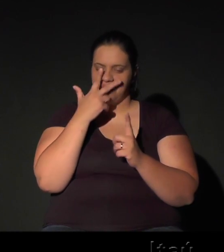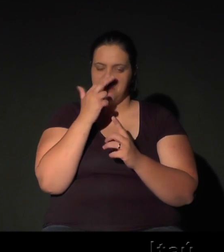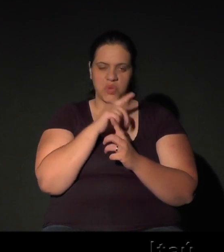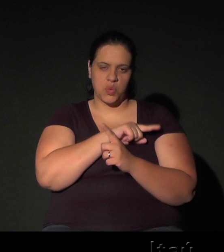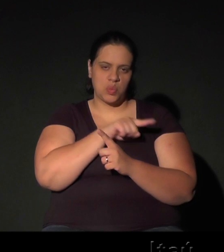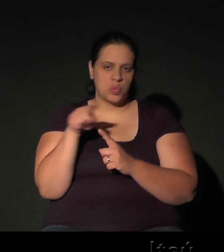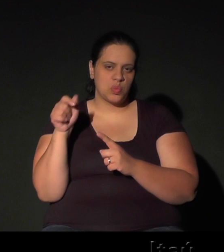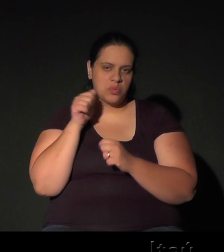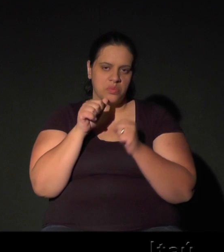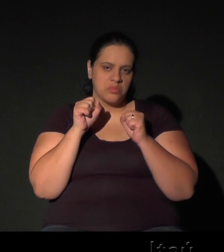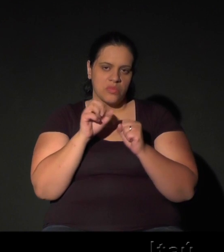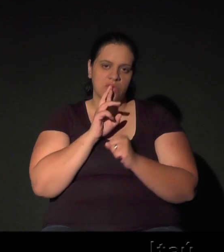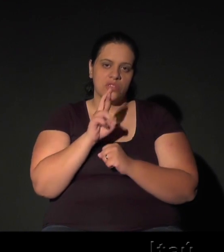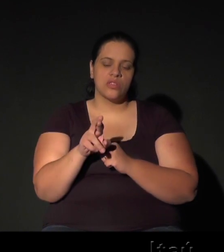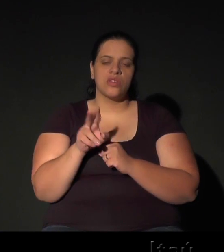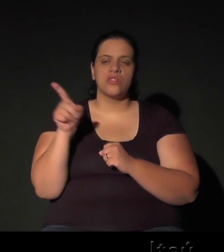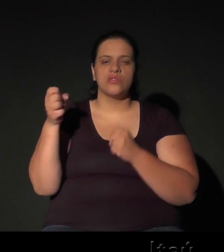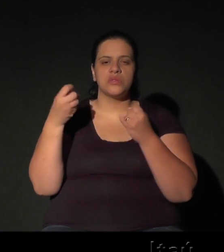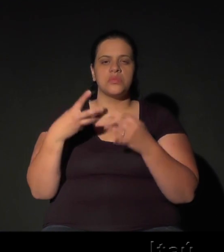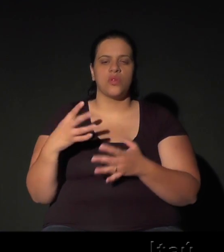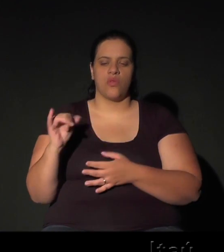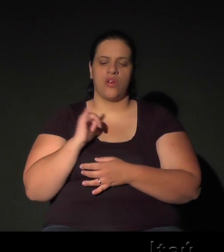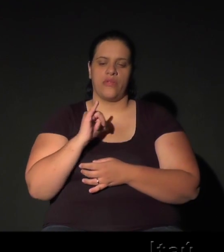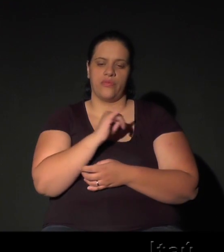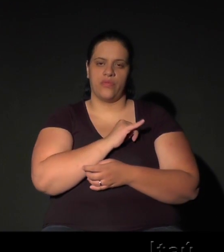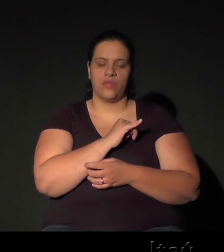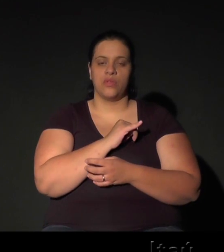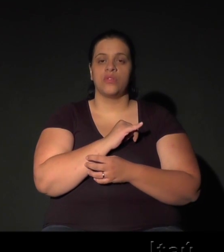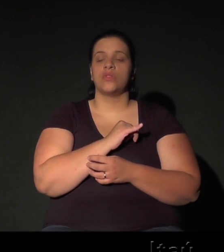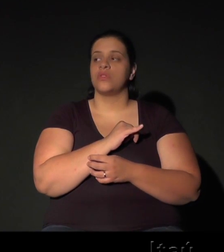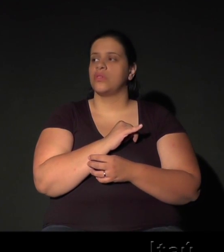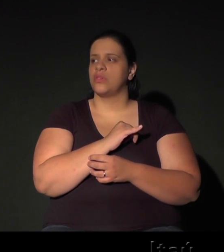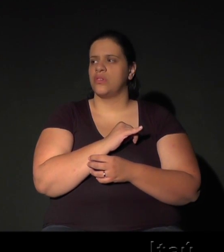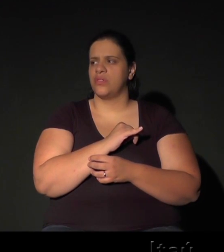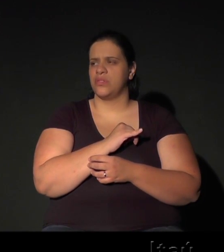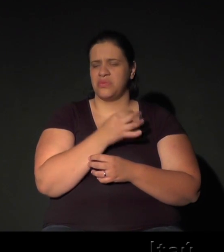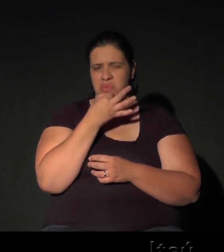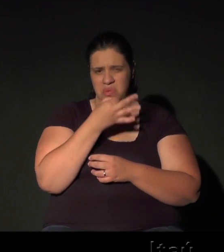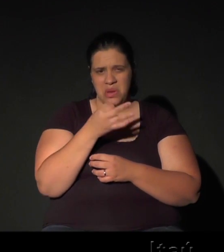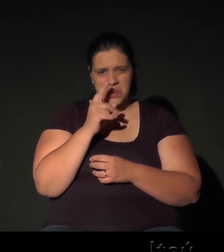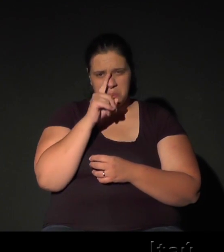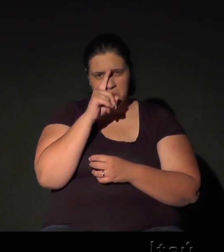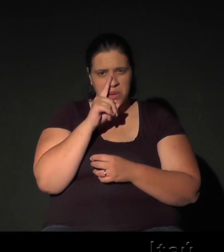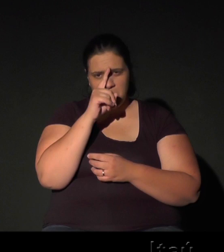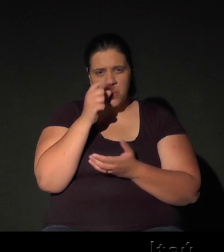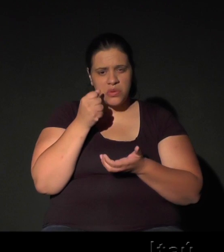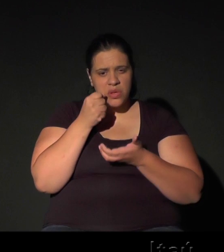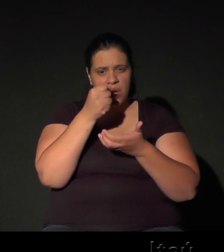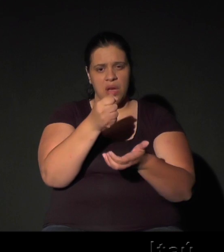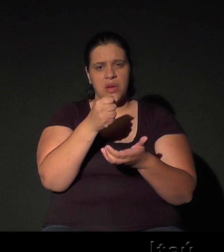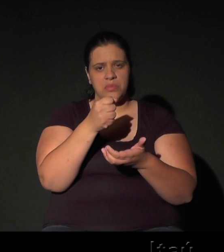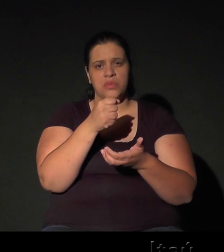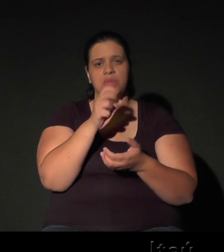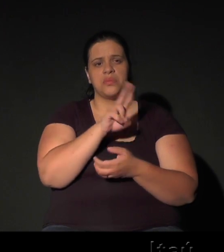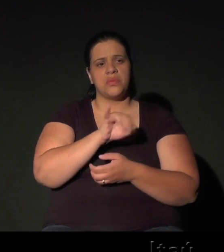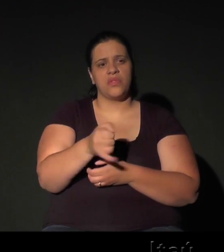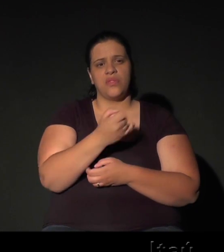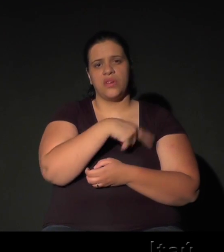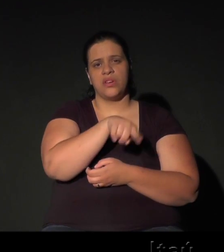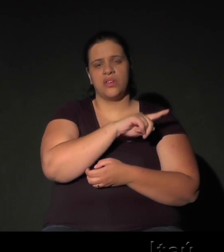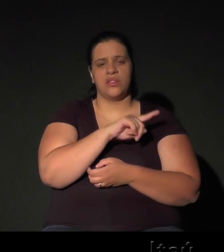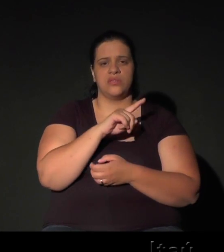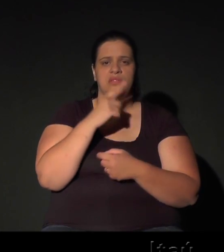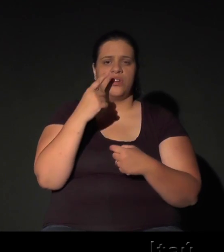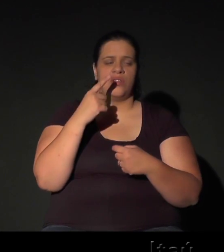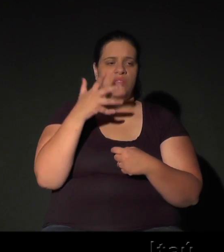eh você falou da Avon e você não acha perigoso o capitalismo usar nossos discursos para